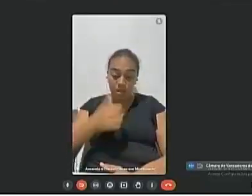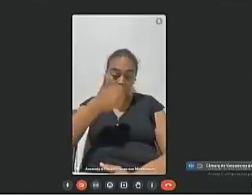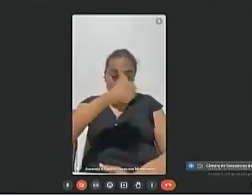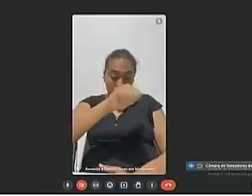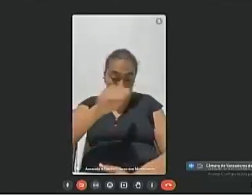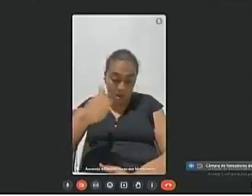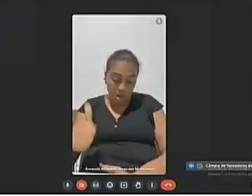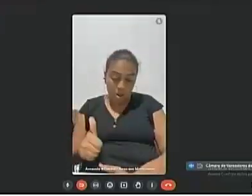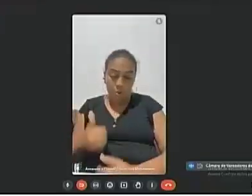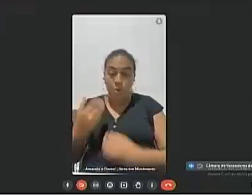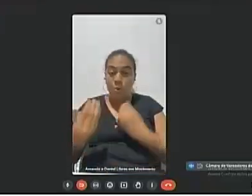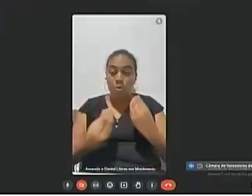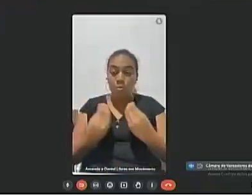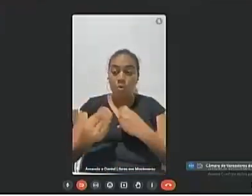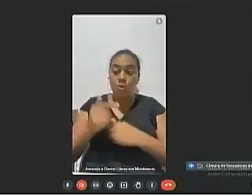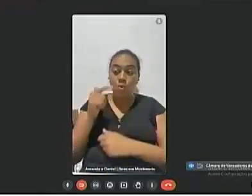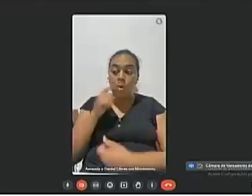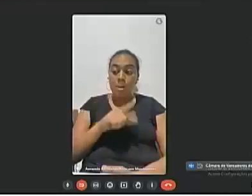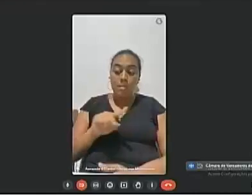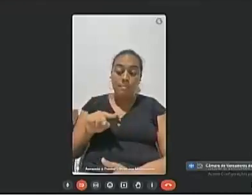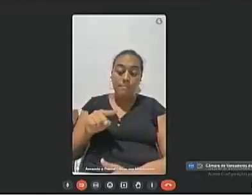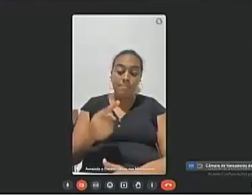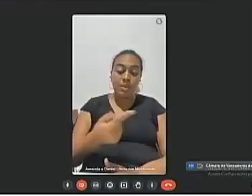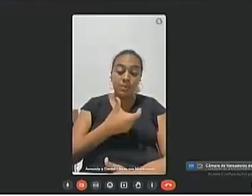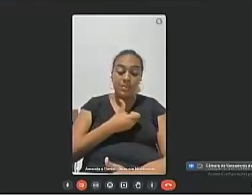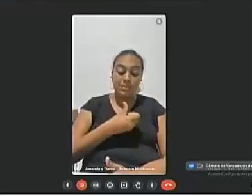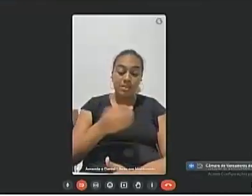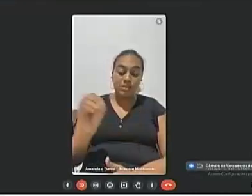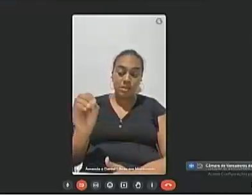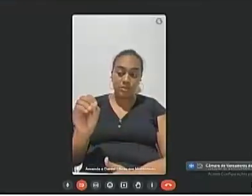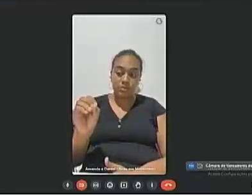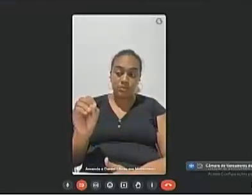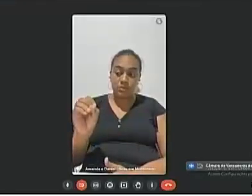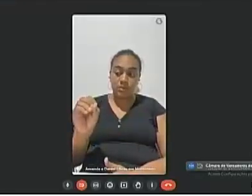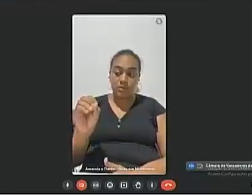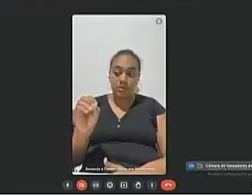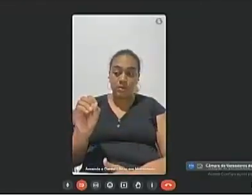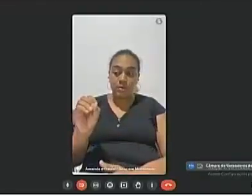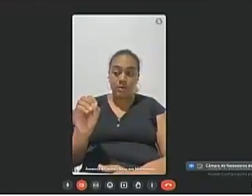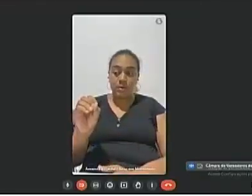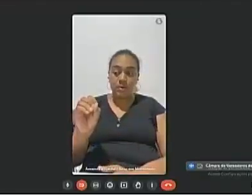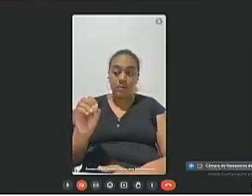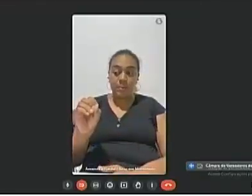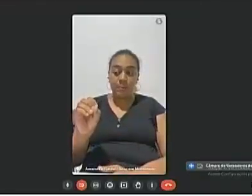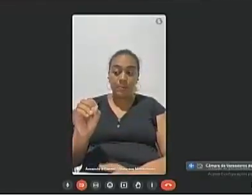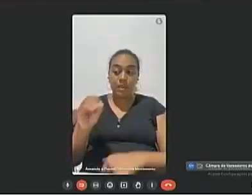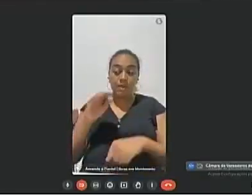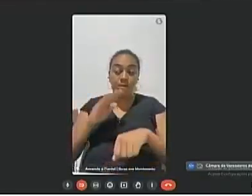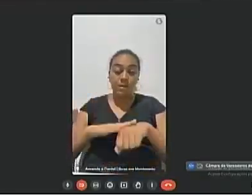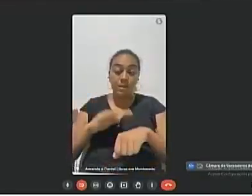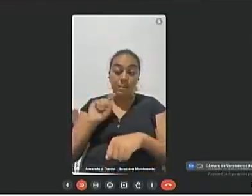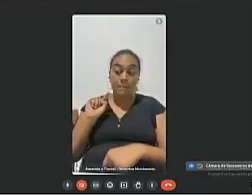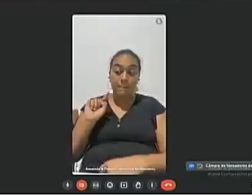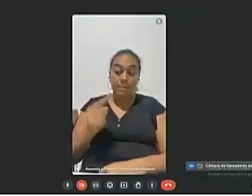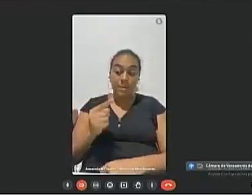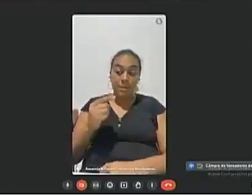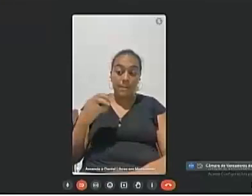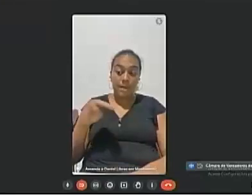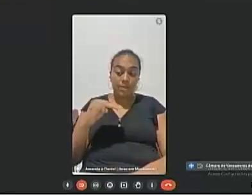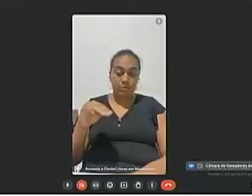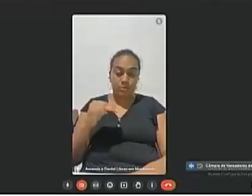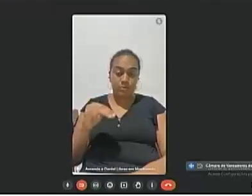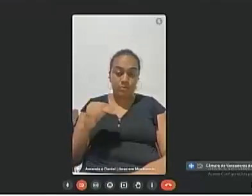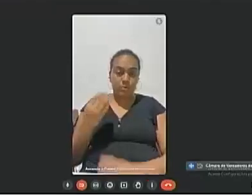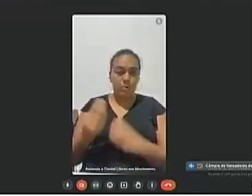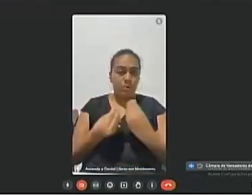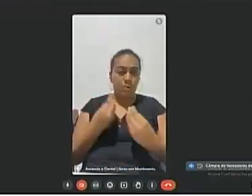proporção, ele chega a 1.600 metros de queda. Eu estou fazendo uma estimativa aqui de apenas 1000 metros. Mas aqui